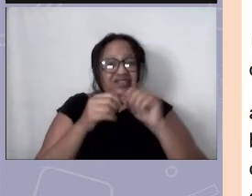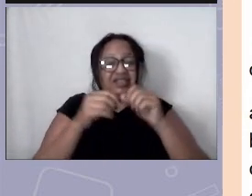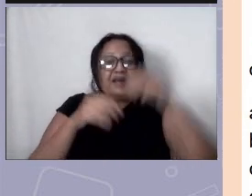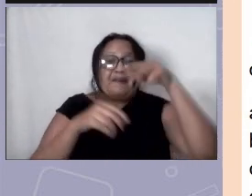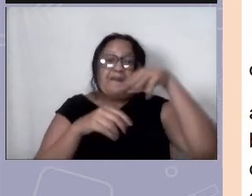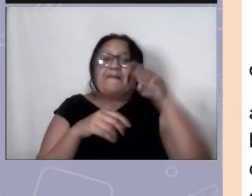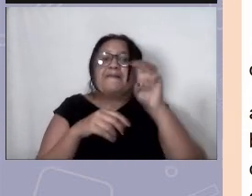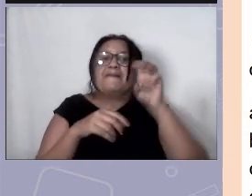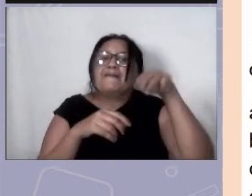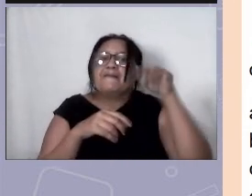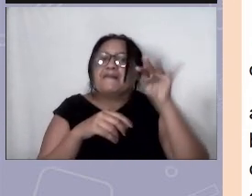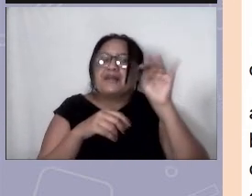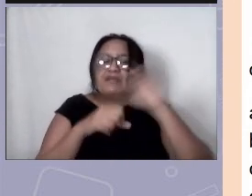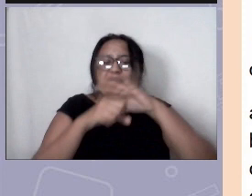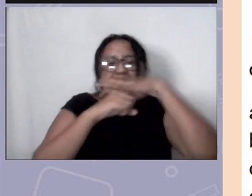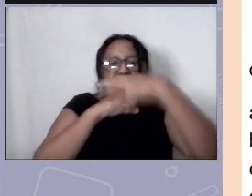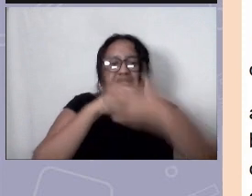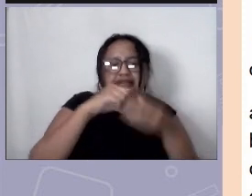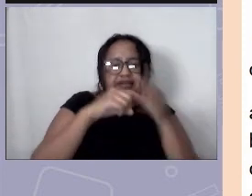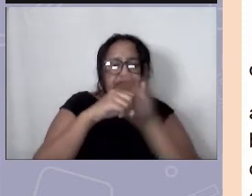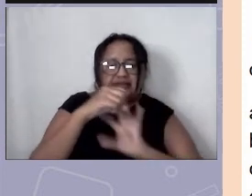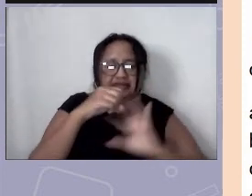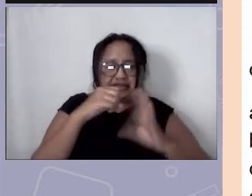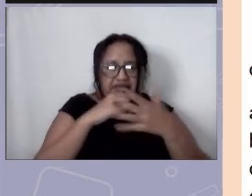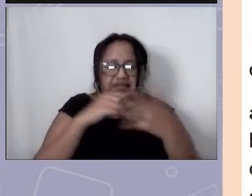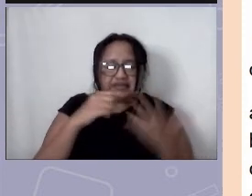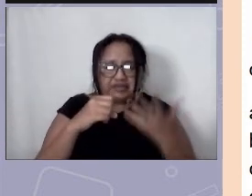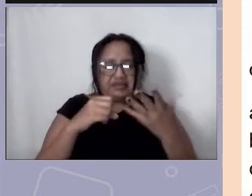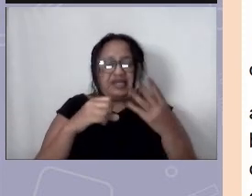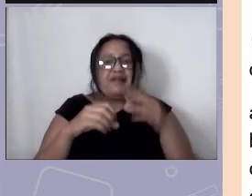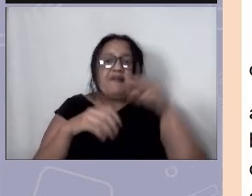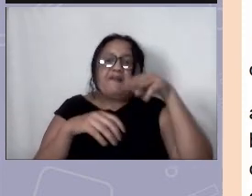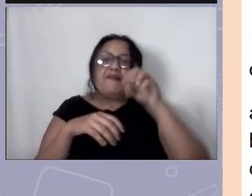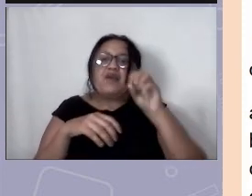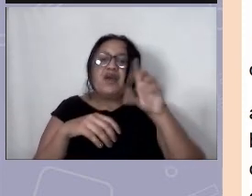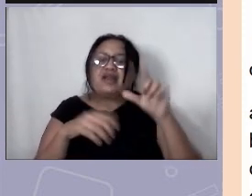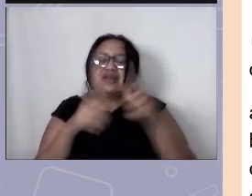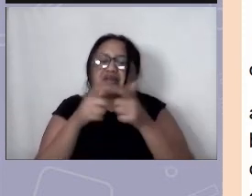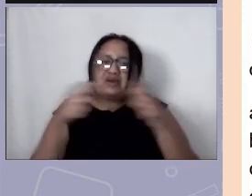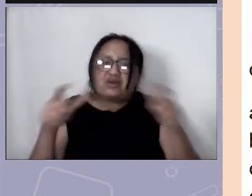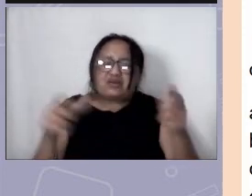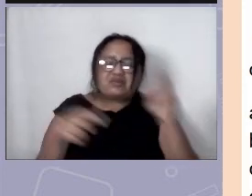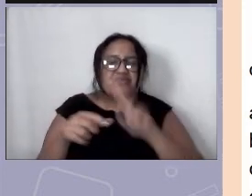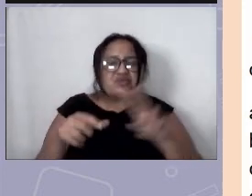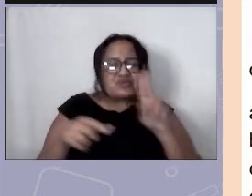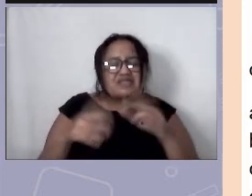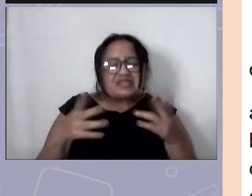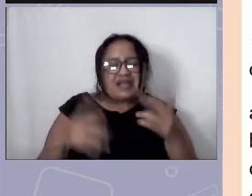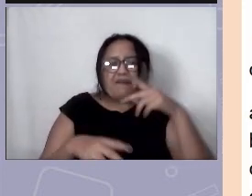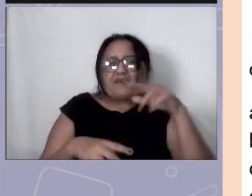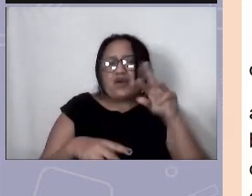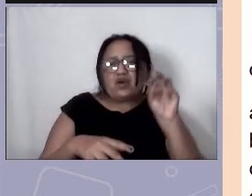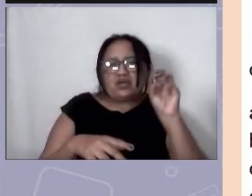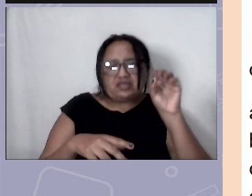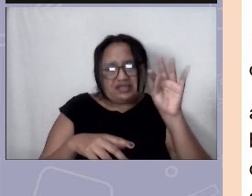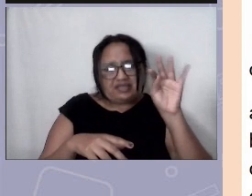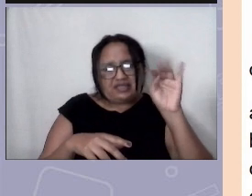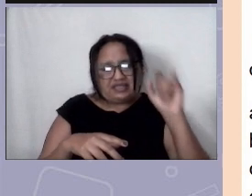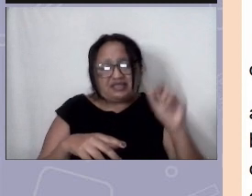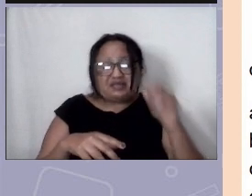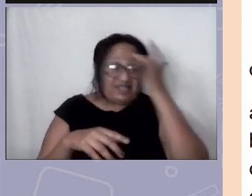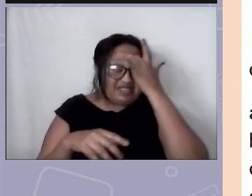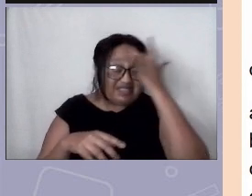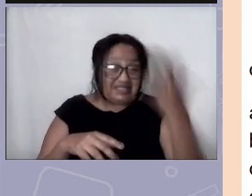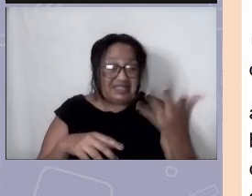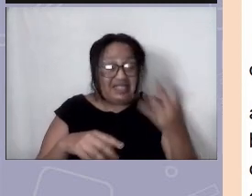moléculas maiores compostos maiores e aí vai usar aquelas proteínas para facilitar esse processo então não tem relação nenhuma